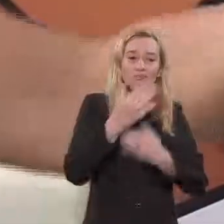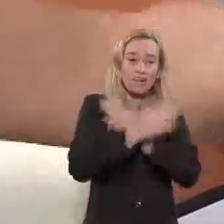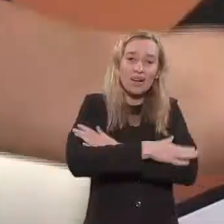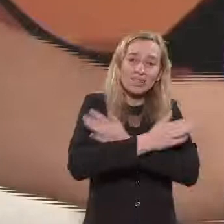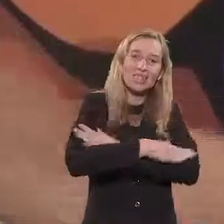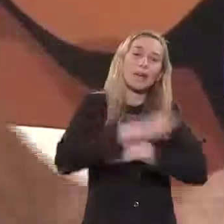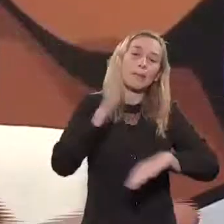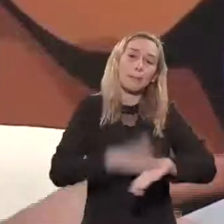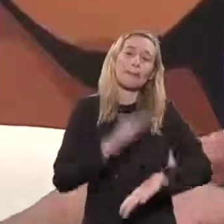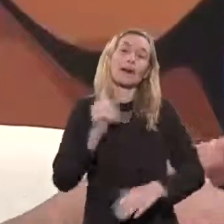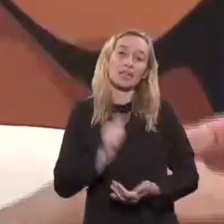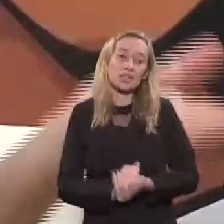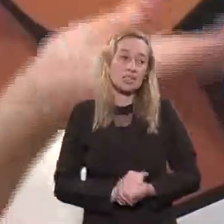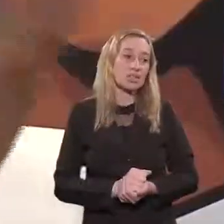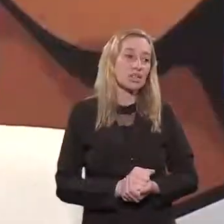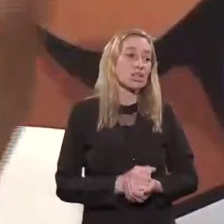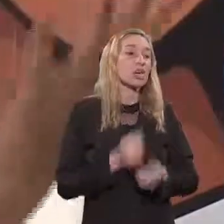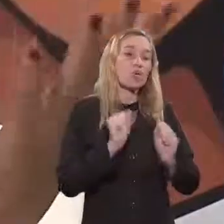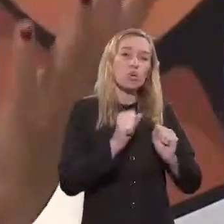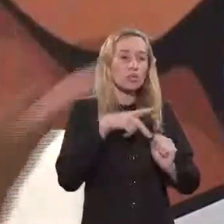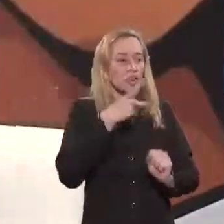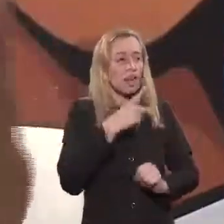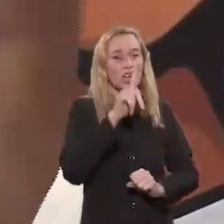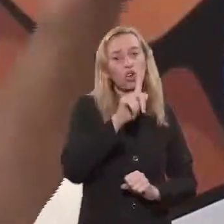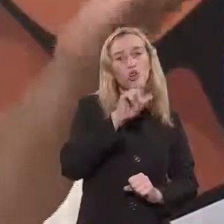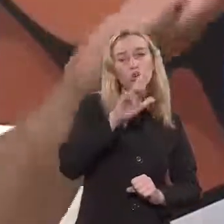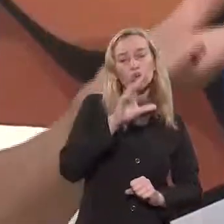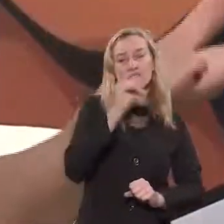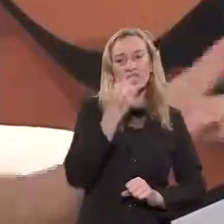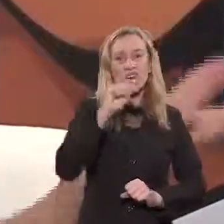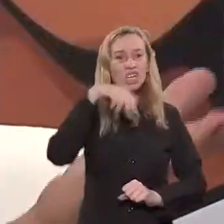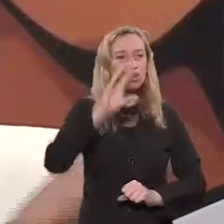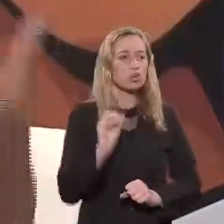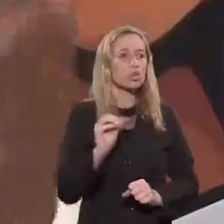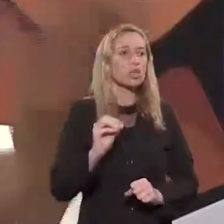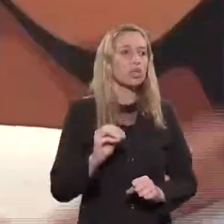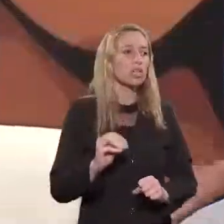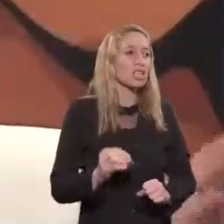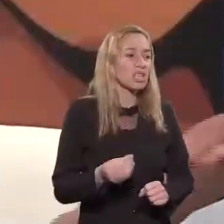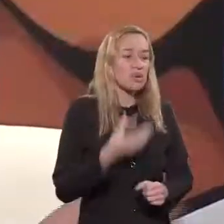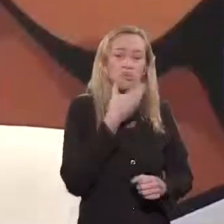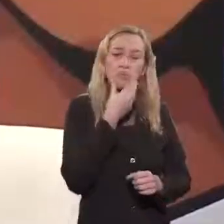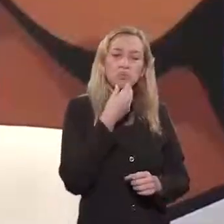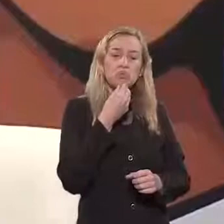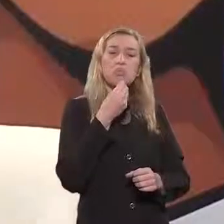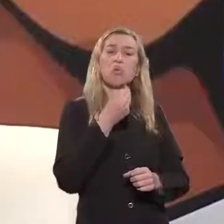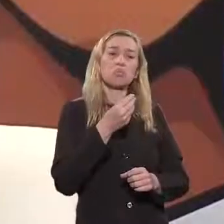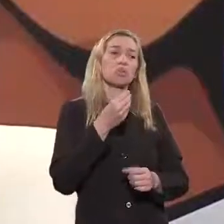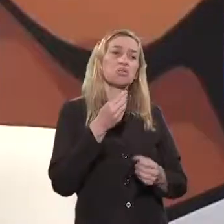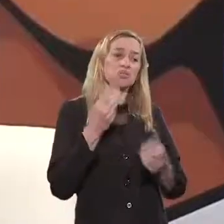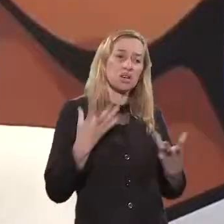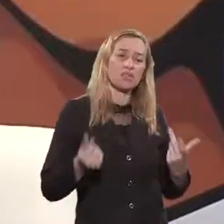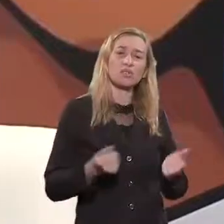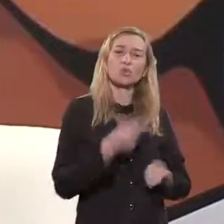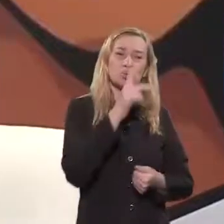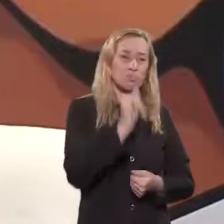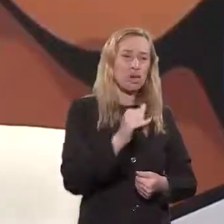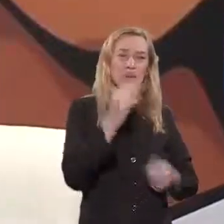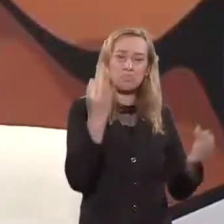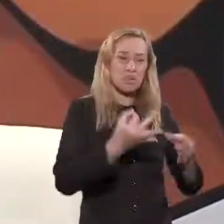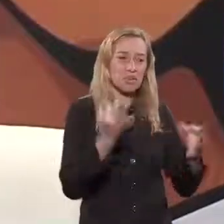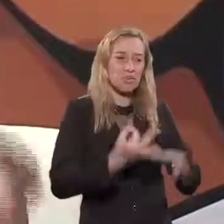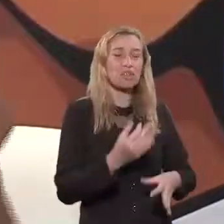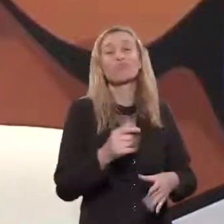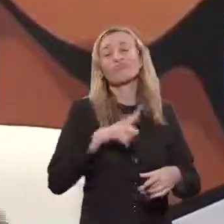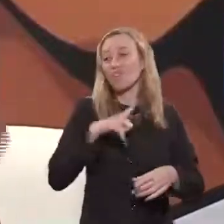tem, né, eu posso falar do Luciano, que é um querido exemplar, sabe? E assim,